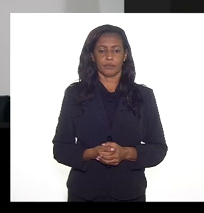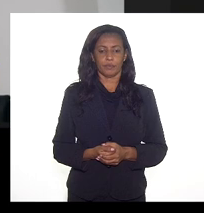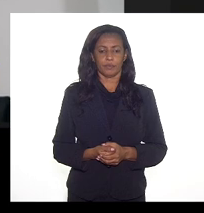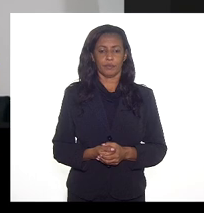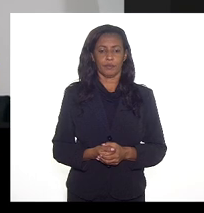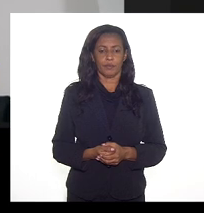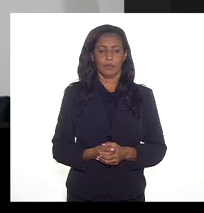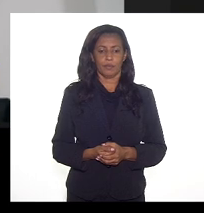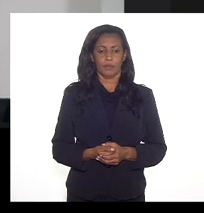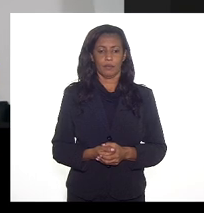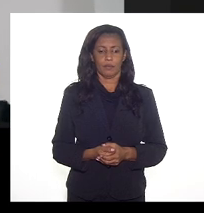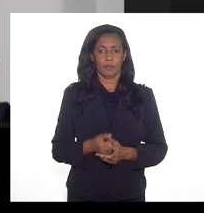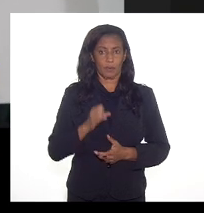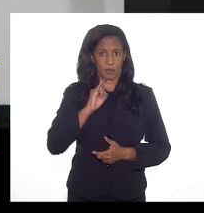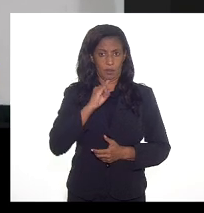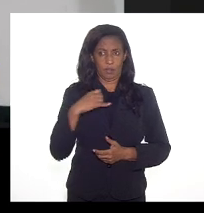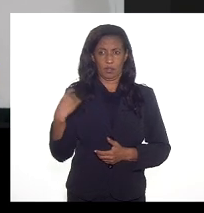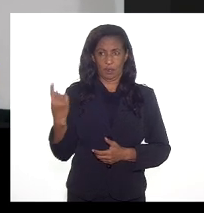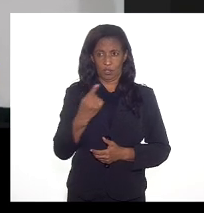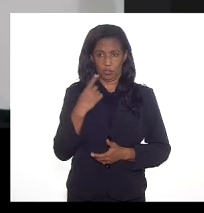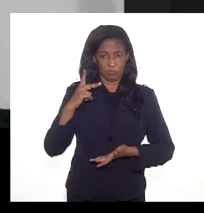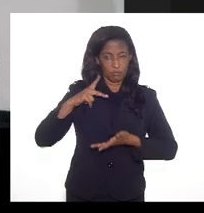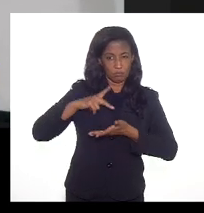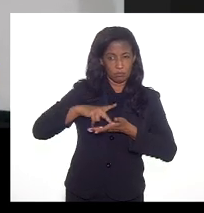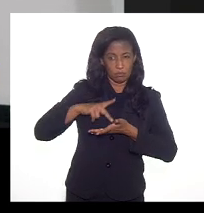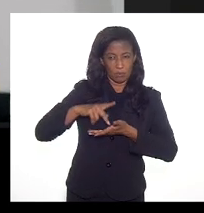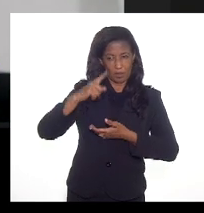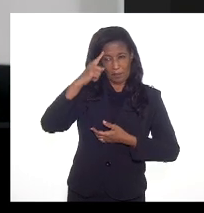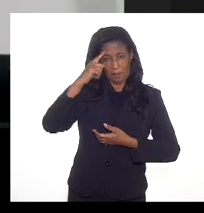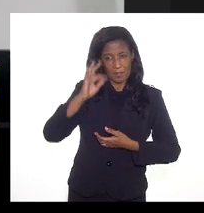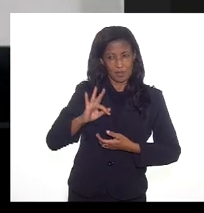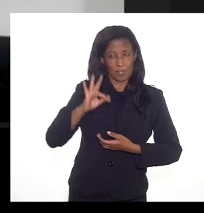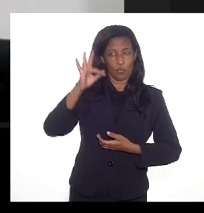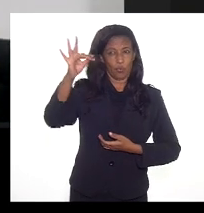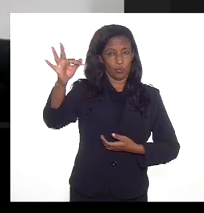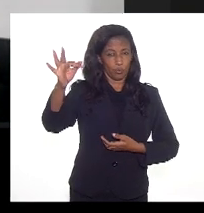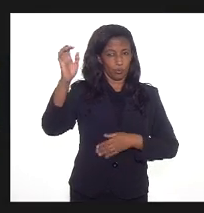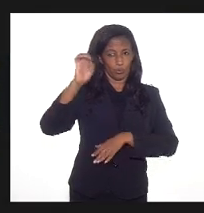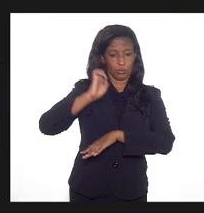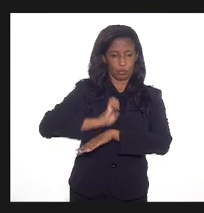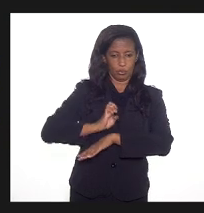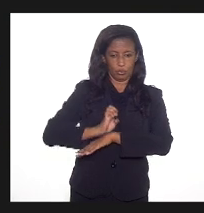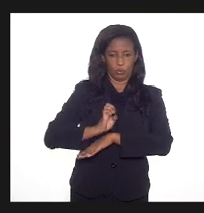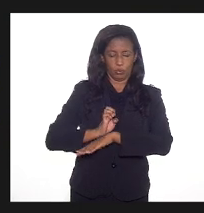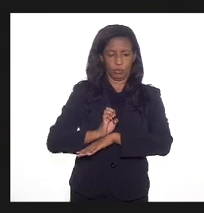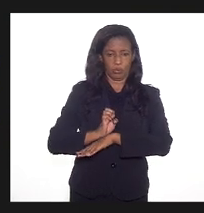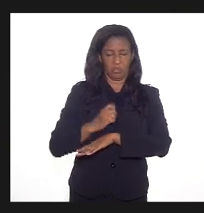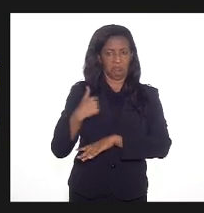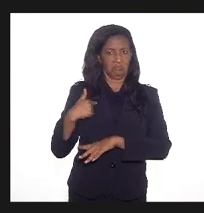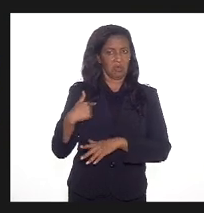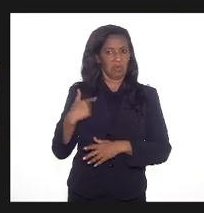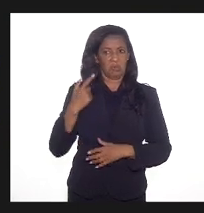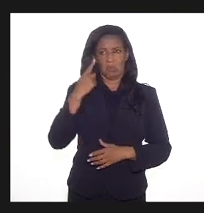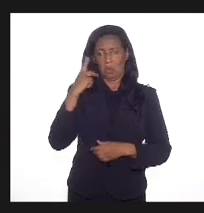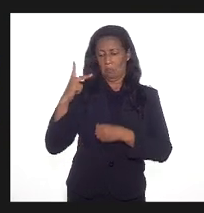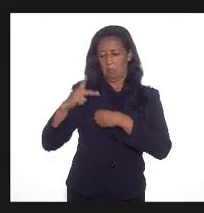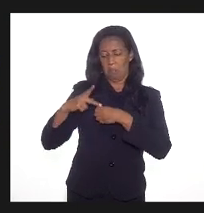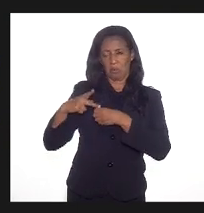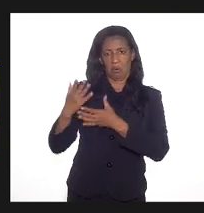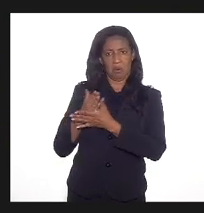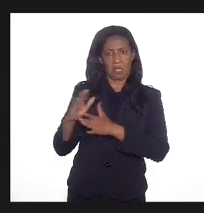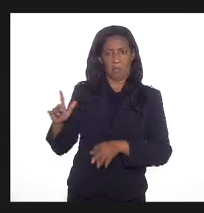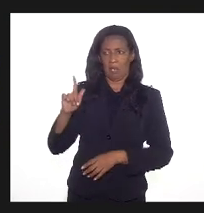se a gente realmente não fizer pelo futuro do nosso Estado, eu não tenho dúvida nenhuma que quando acabar o petróleo, quando acabar o